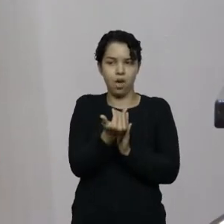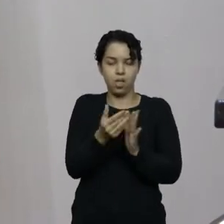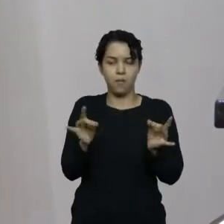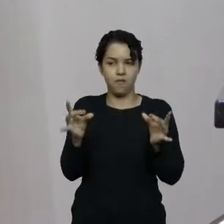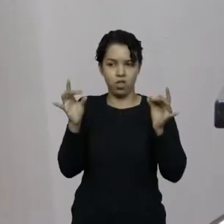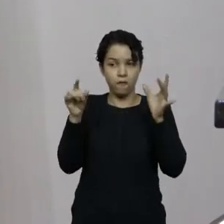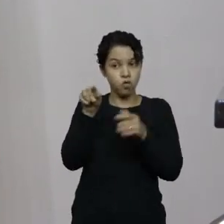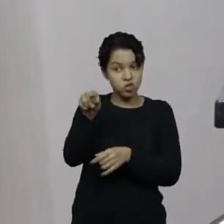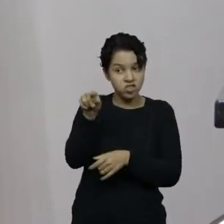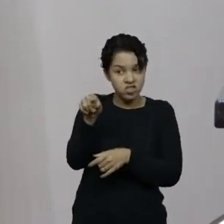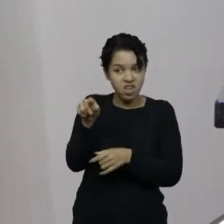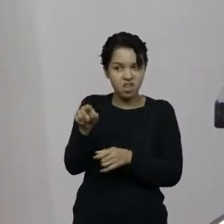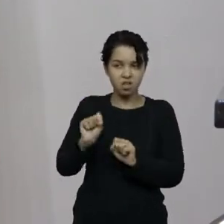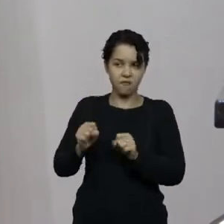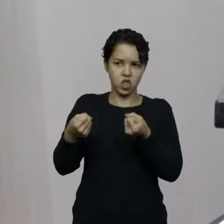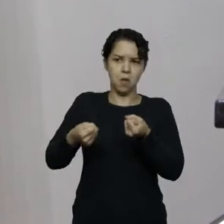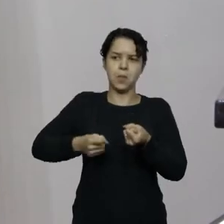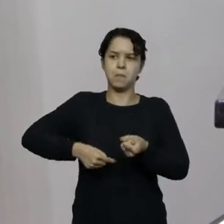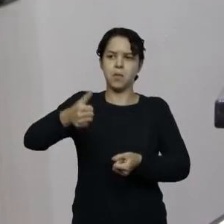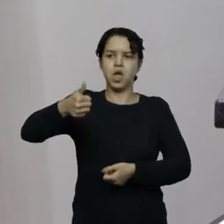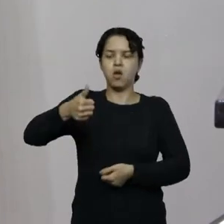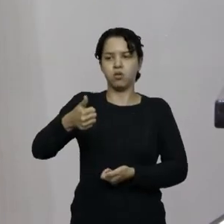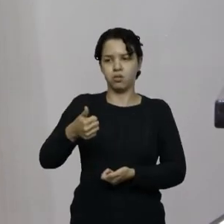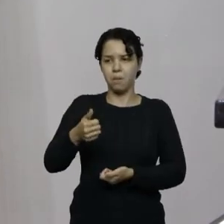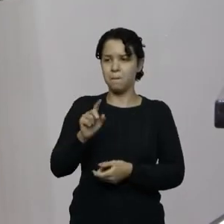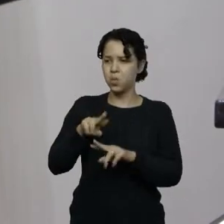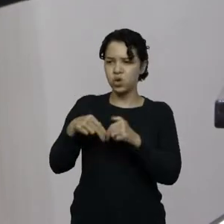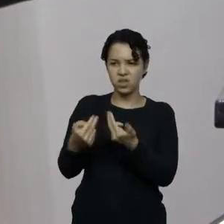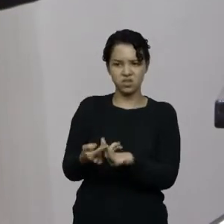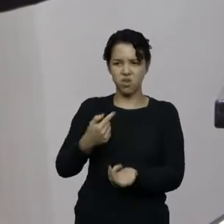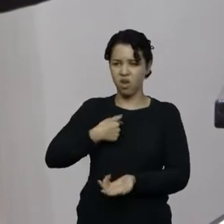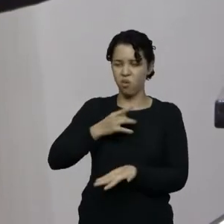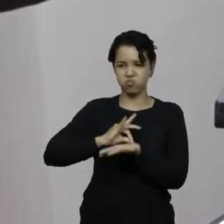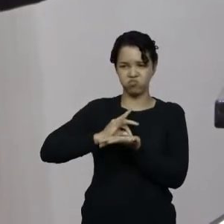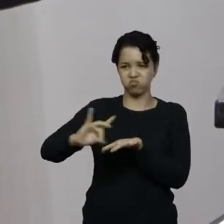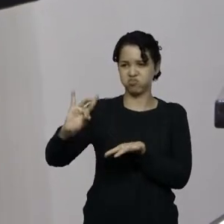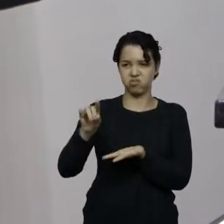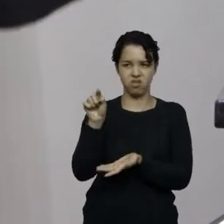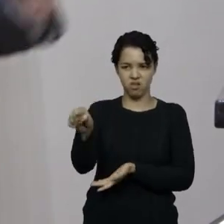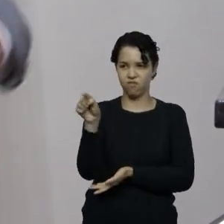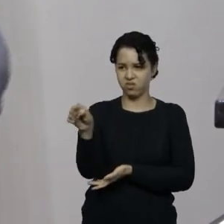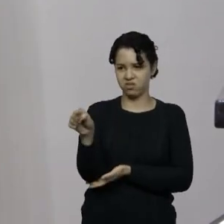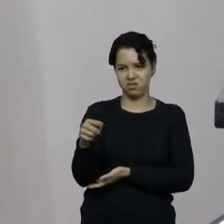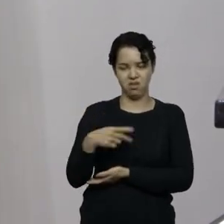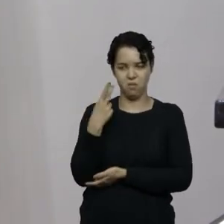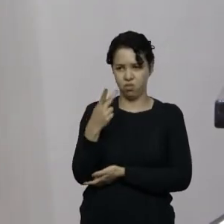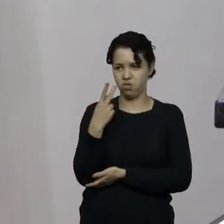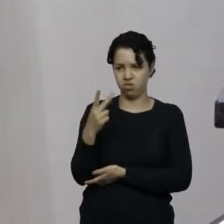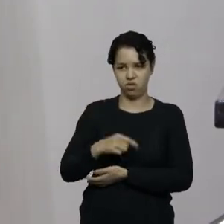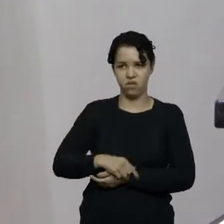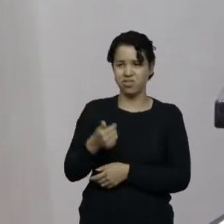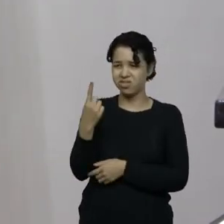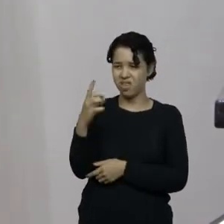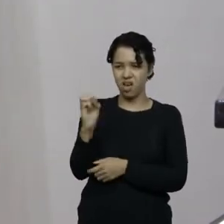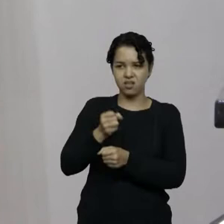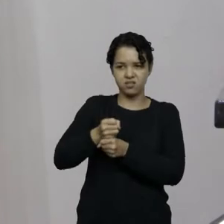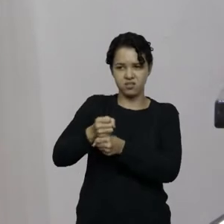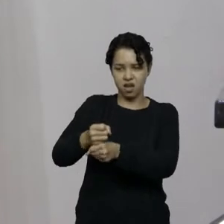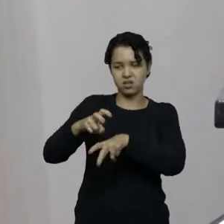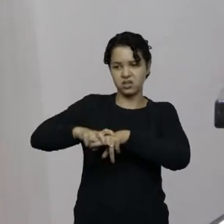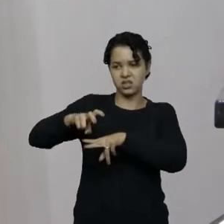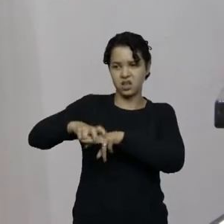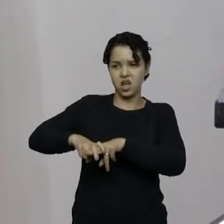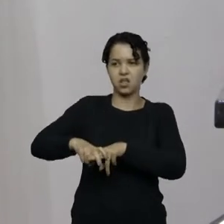senhor é essência do que eu abomino na política senhora dez anos senta na cadeira para ser o presidente da Comissão de Finanças